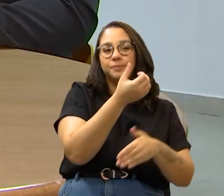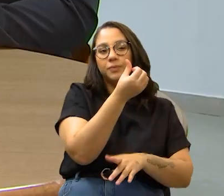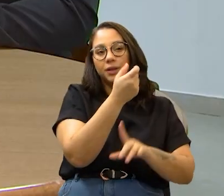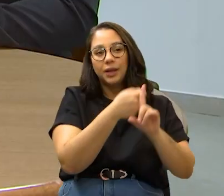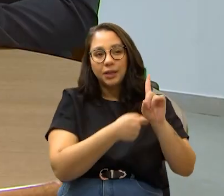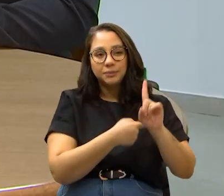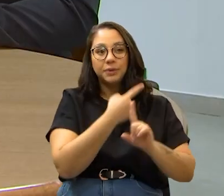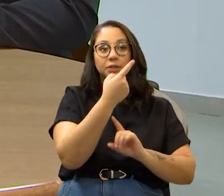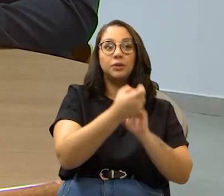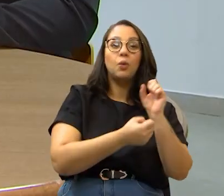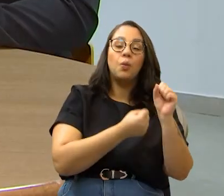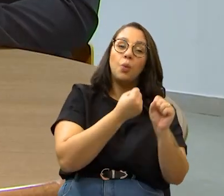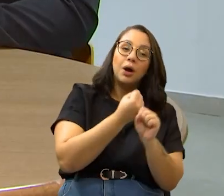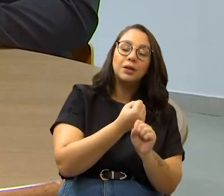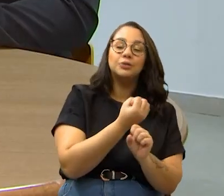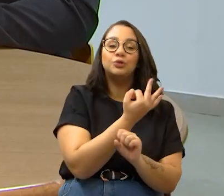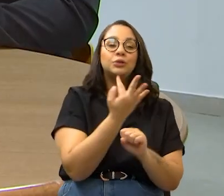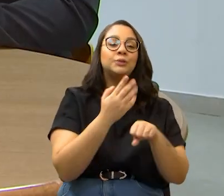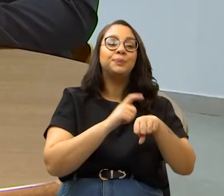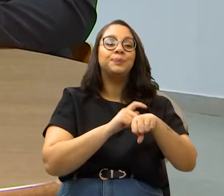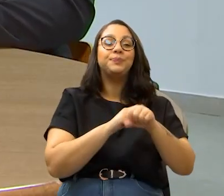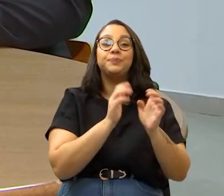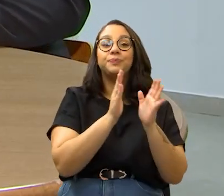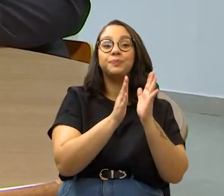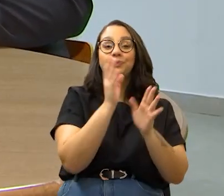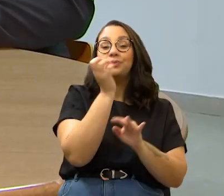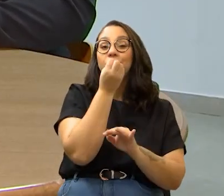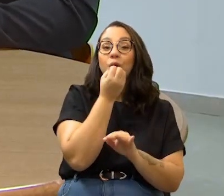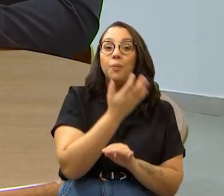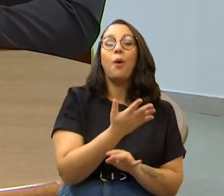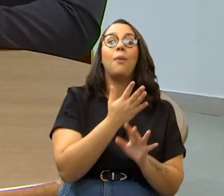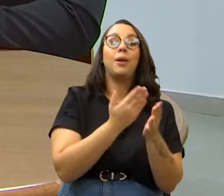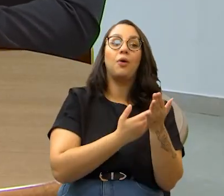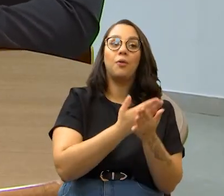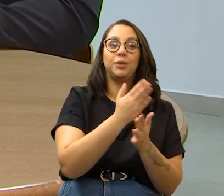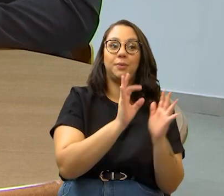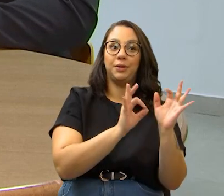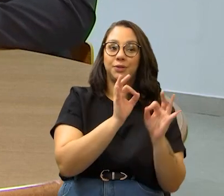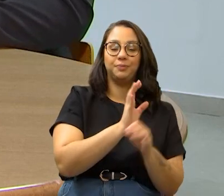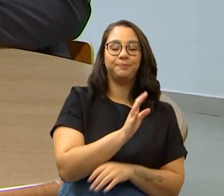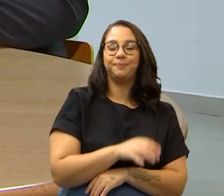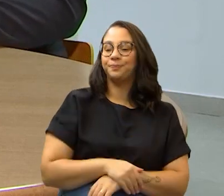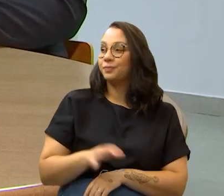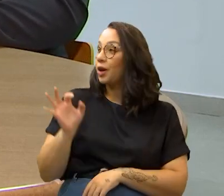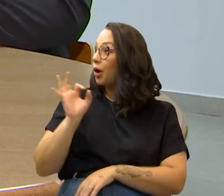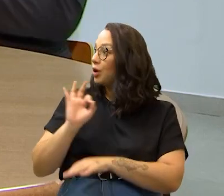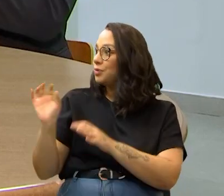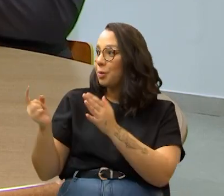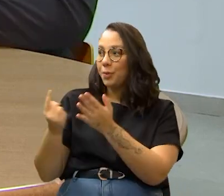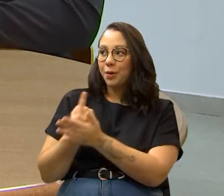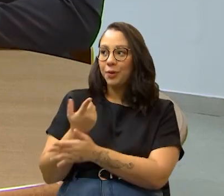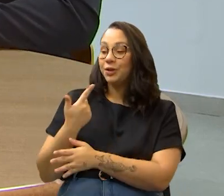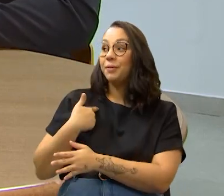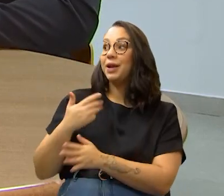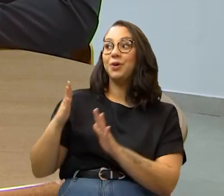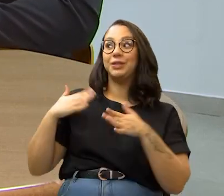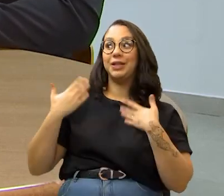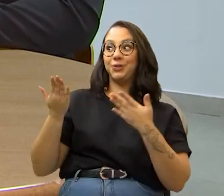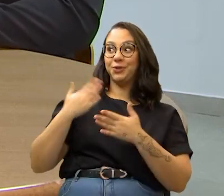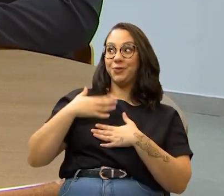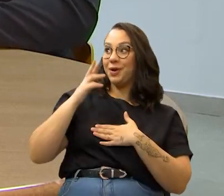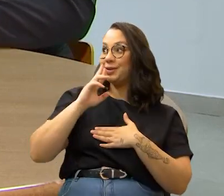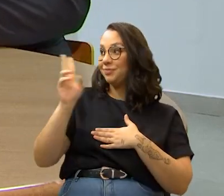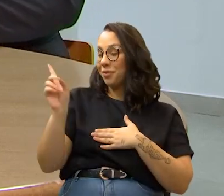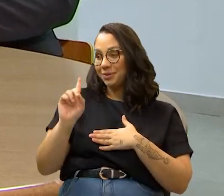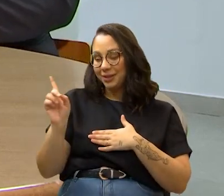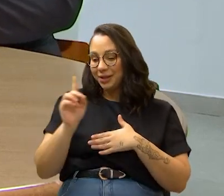6 meses, 1 ano? Qual é um tempo bacana para começar os primeiros planejamentos? Excelente pergunta, mas não se assuste com a minha resposta